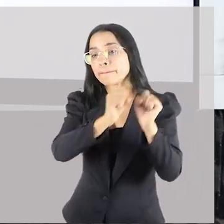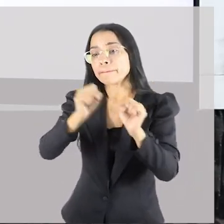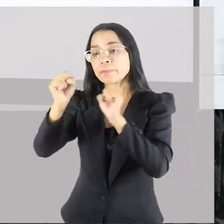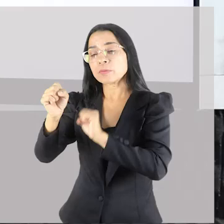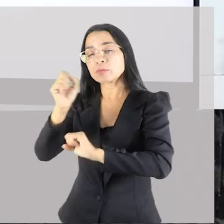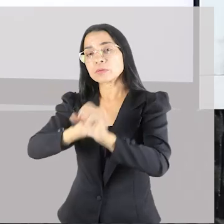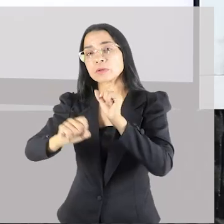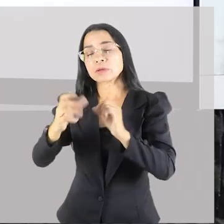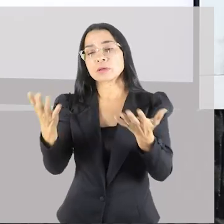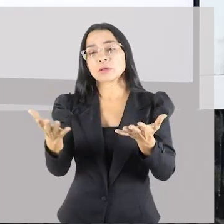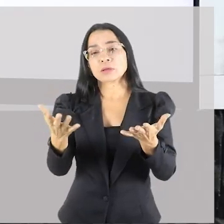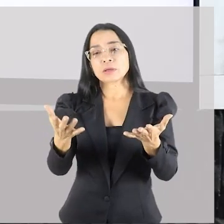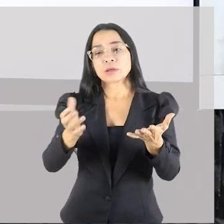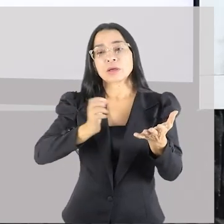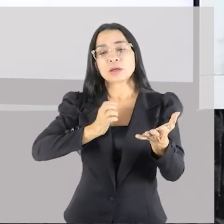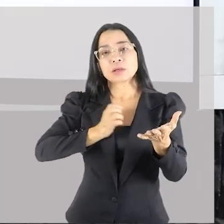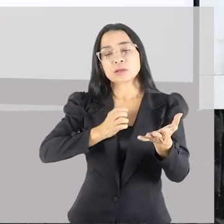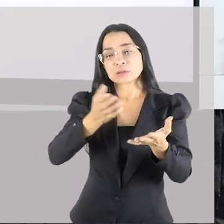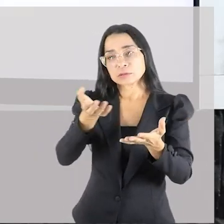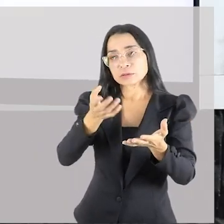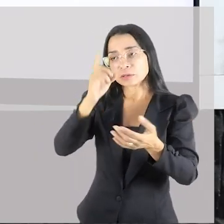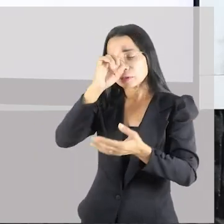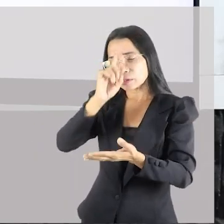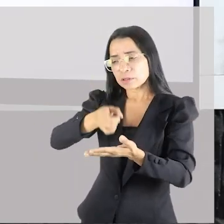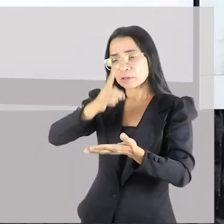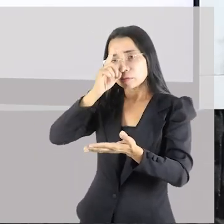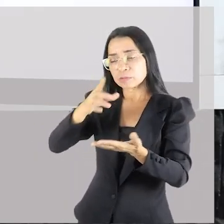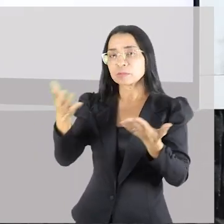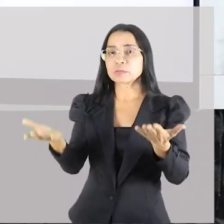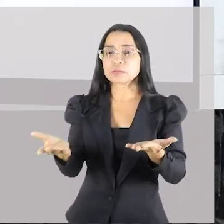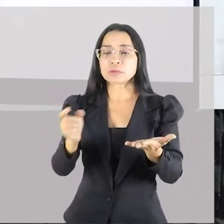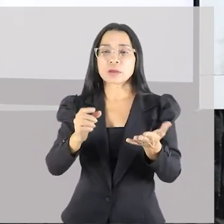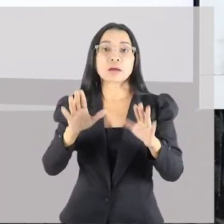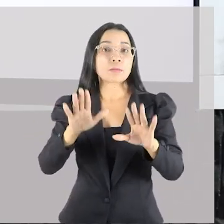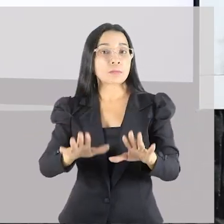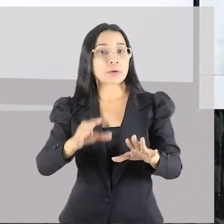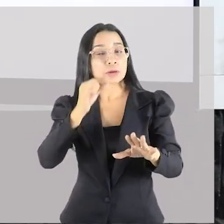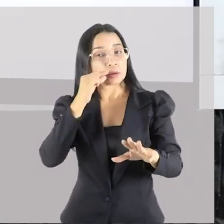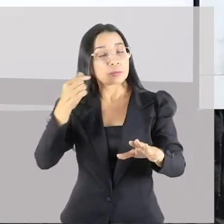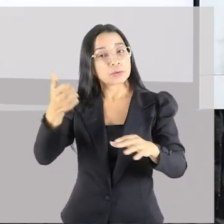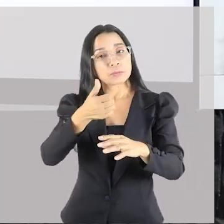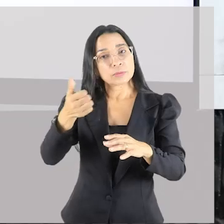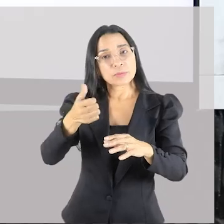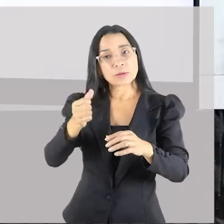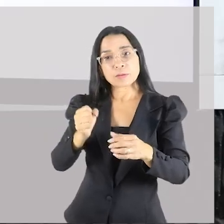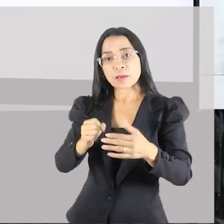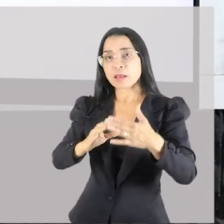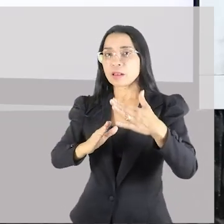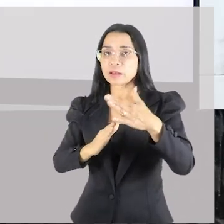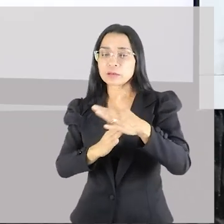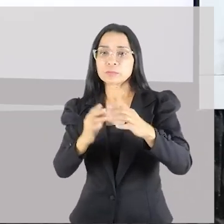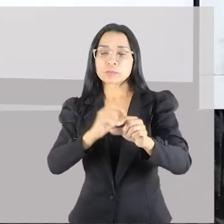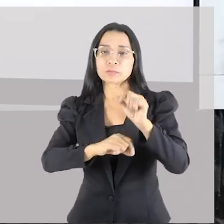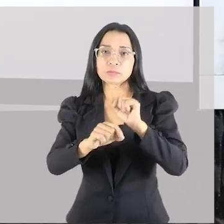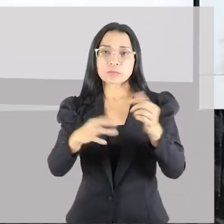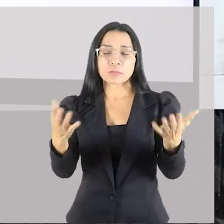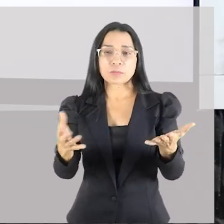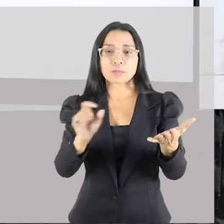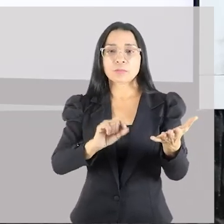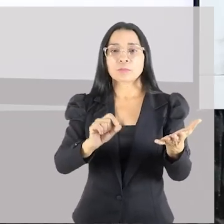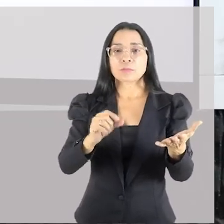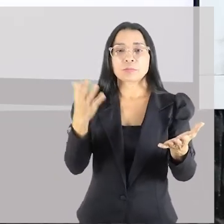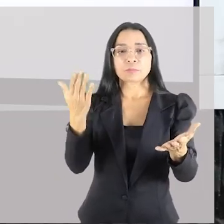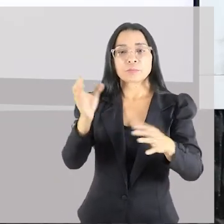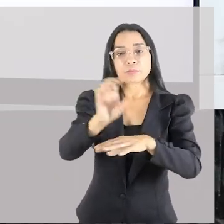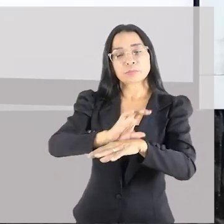elite comandasse, a elite queria comandar, por isso ela é elitista, mas Dom Pedro I então deu uma freada e disse não. vamos dissolver essa Constituinte,